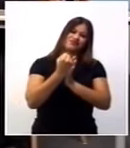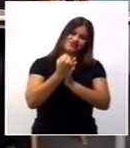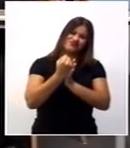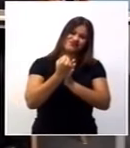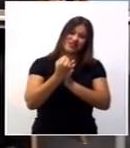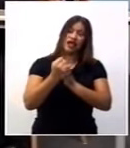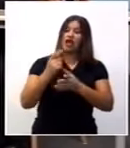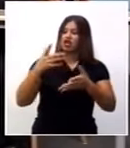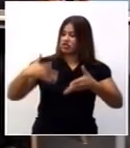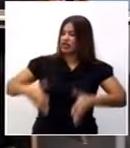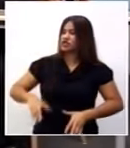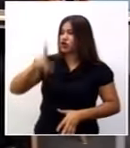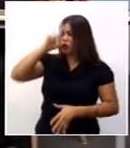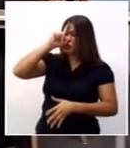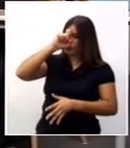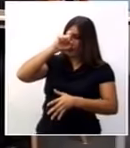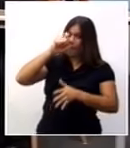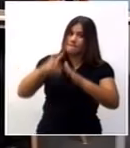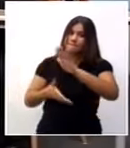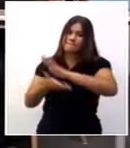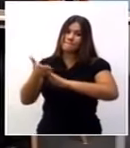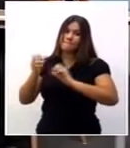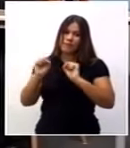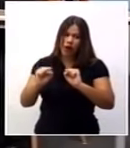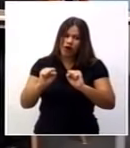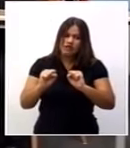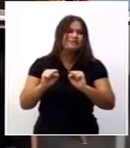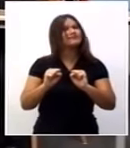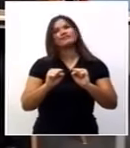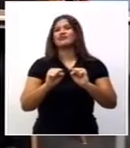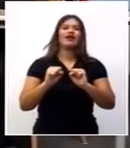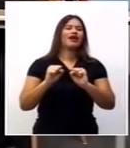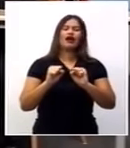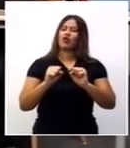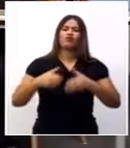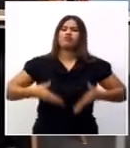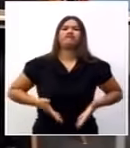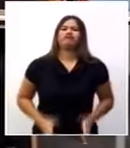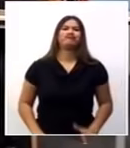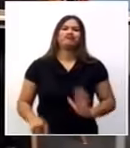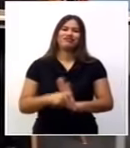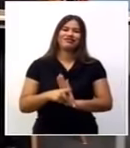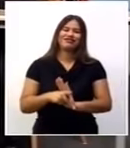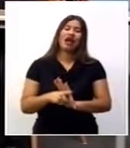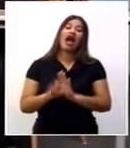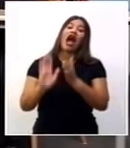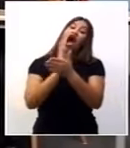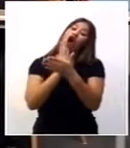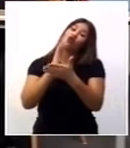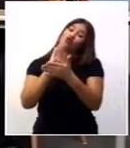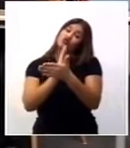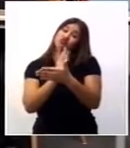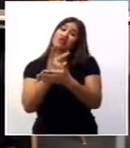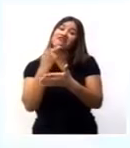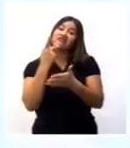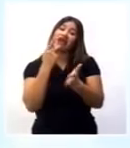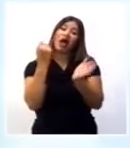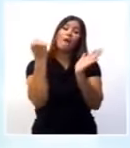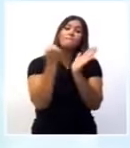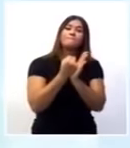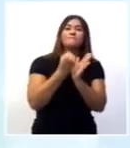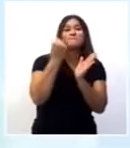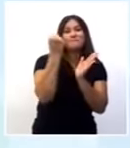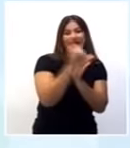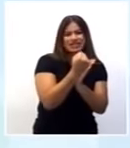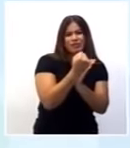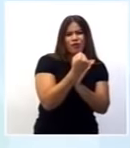ter a certidão de nascimento. Sim. Alguns disseram que é um passaporte. É um passaporte? Nossa! Pode ser um passaporte de algum país, mas não do